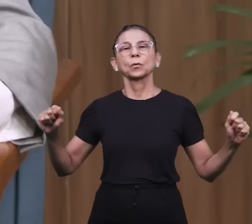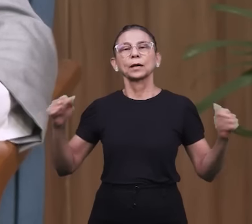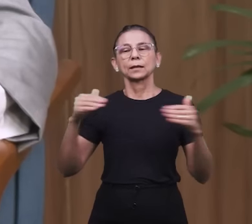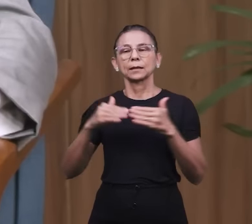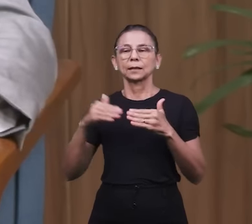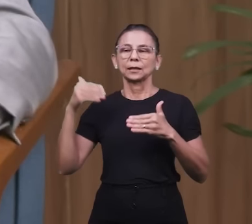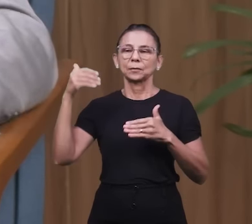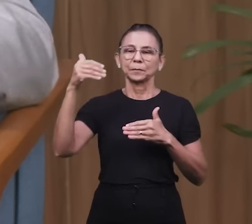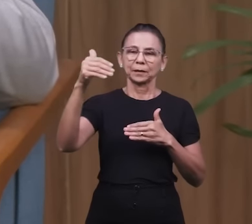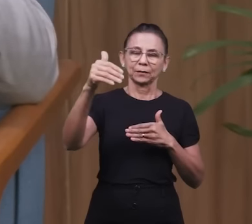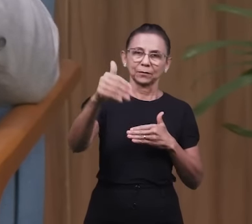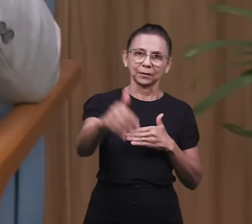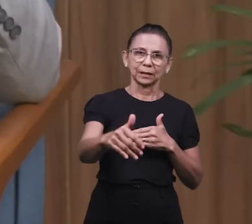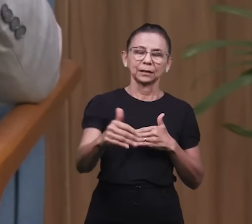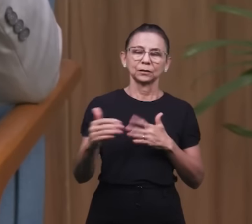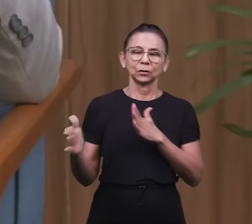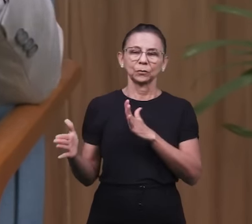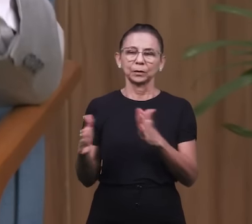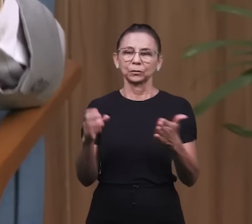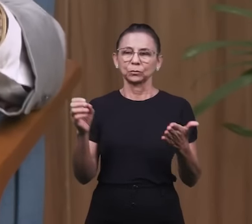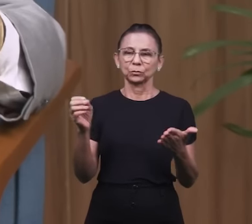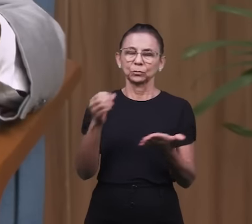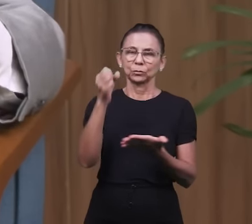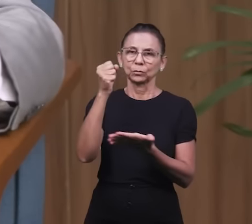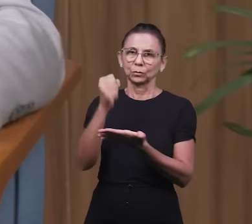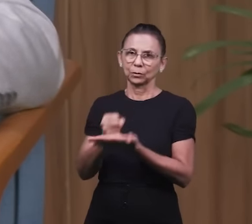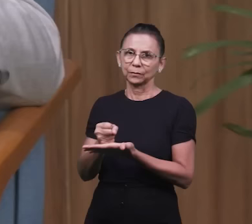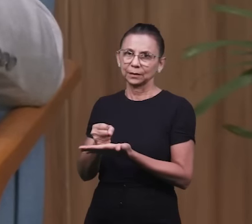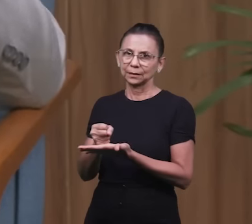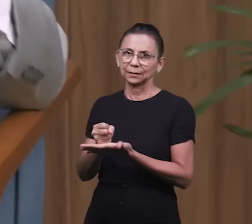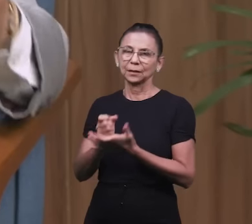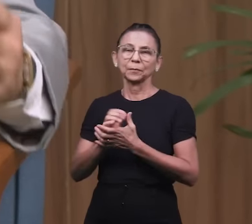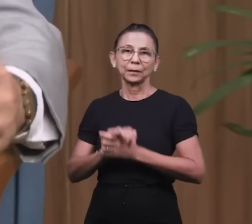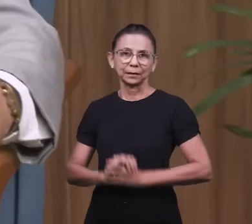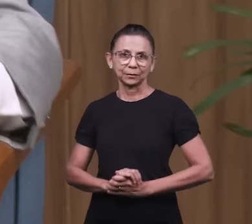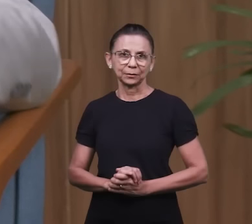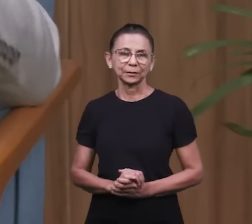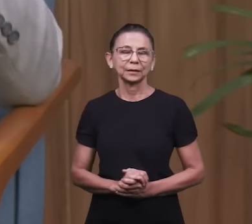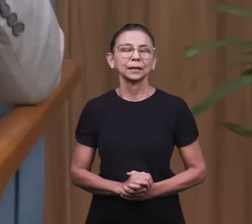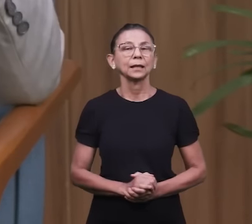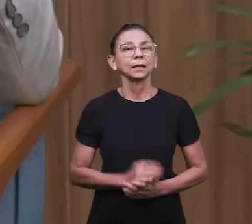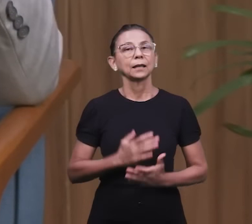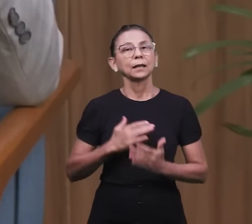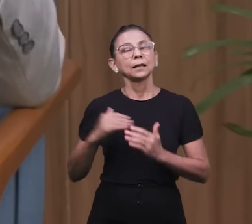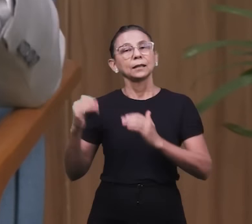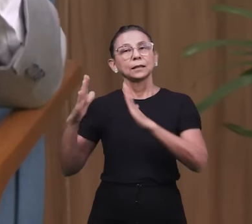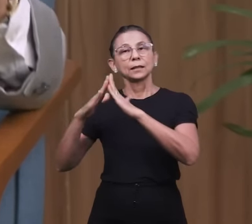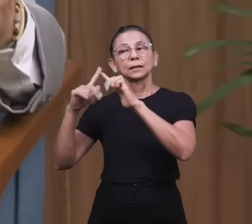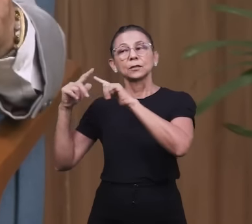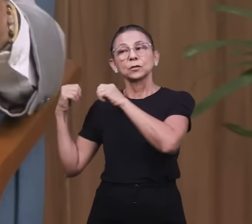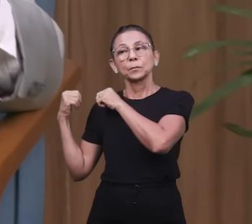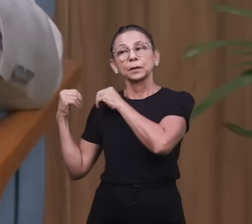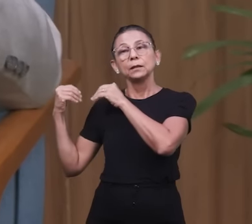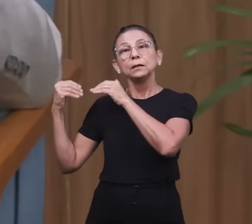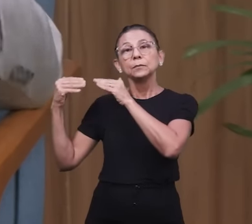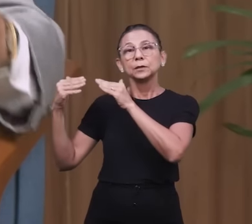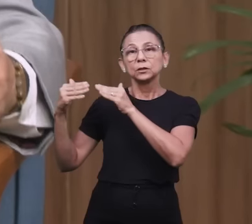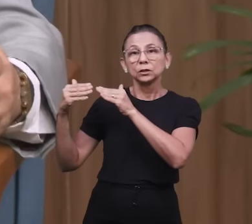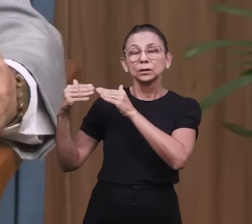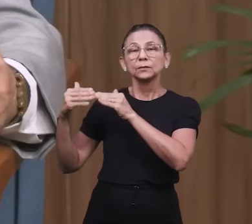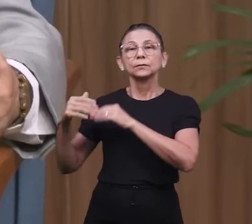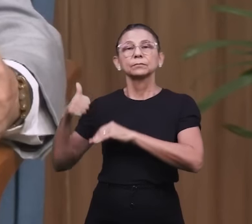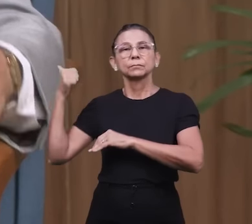no processo de salvação e aí você tem a Igreja Primitiva da doutrina